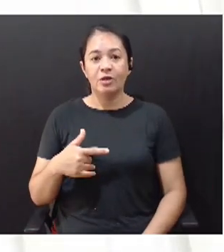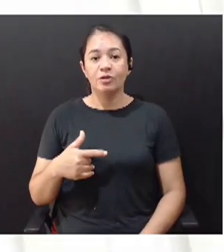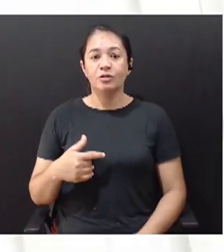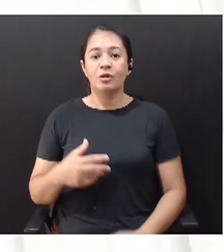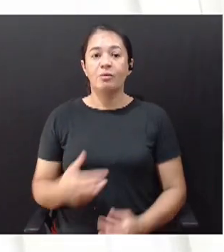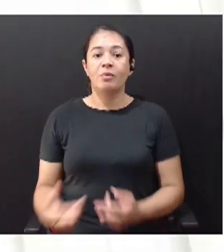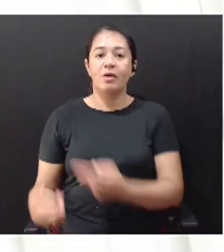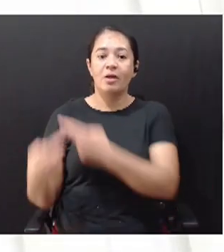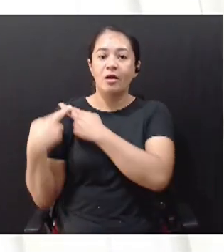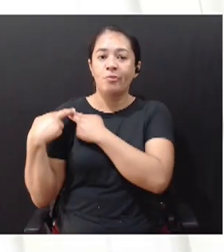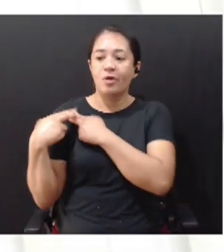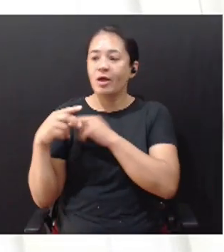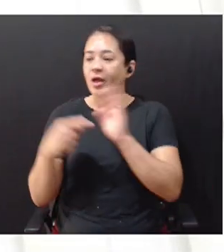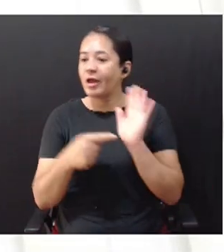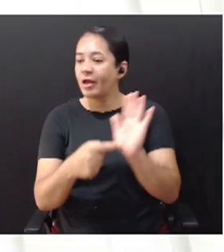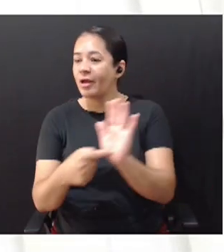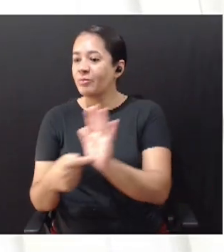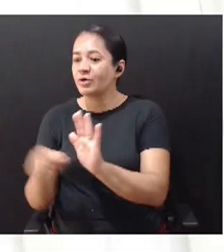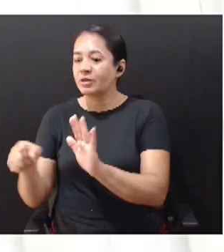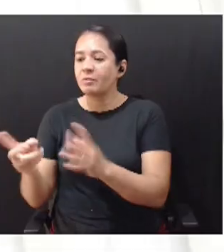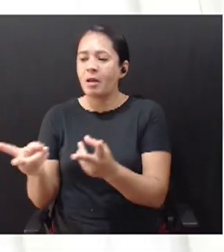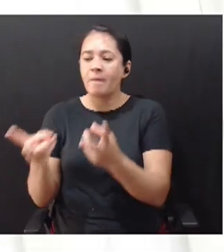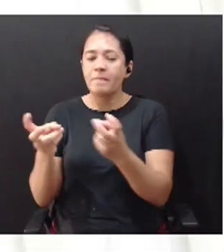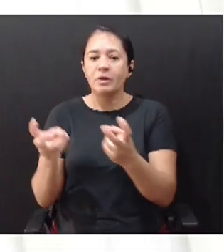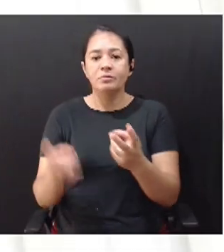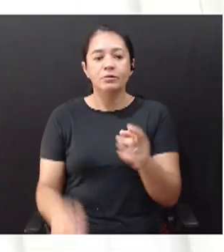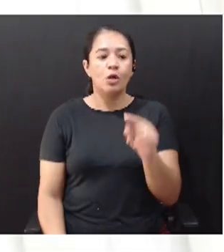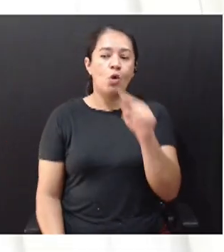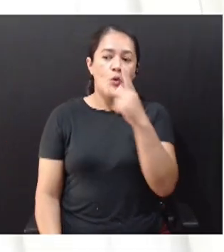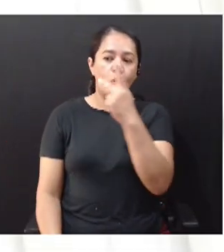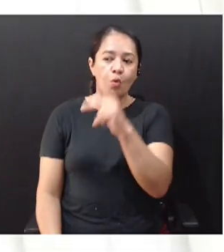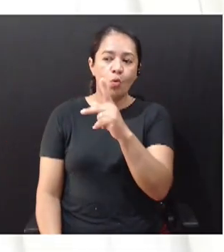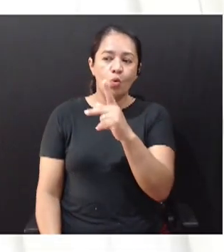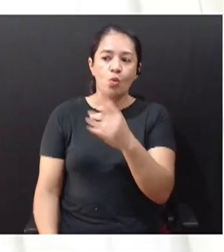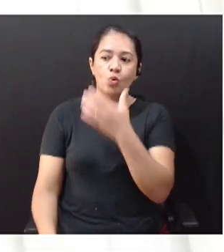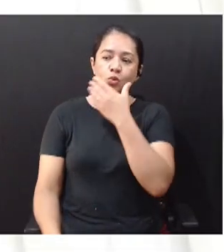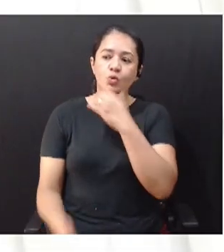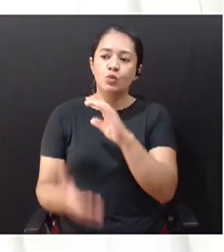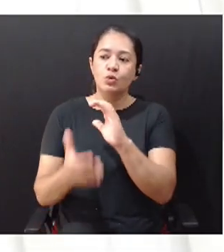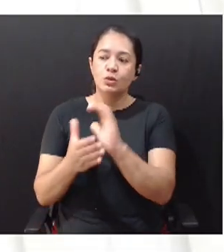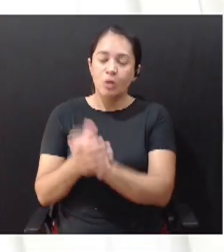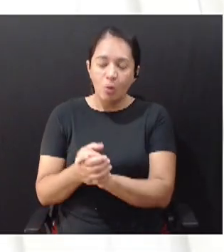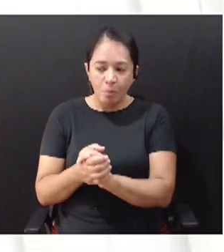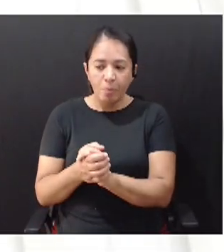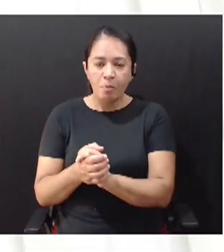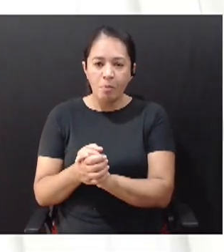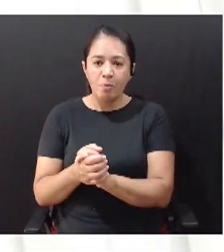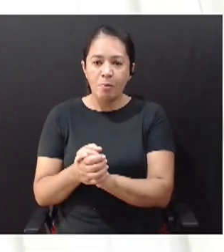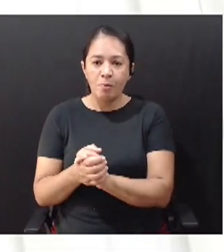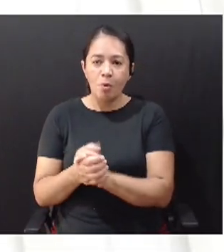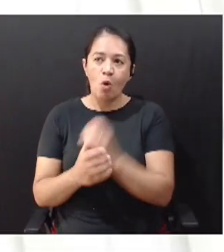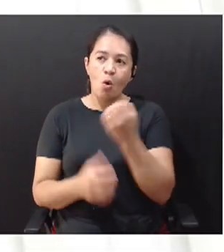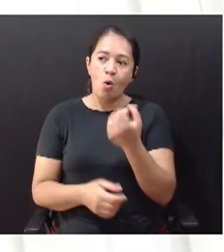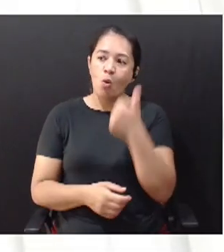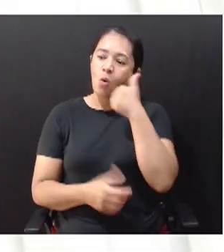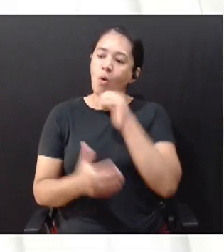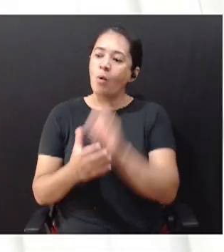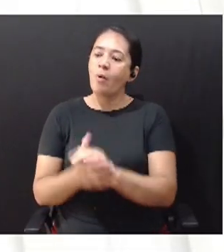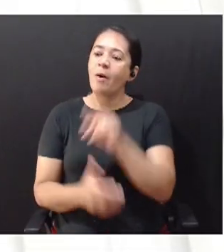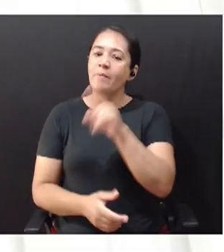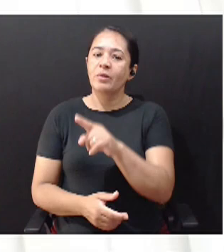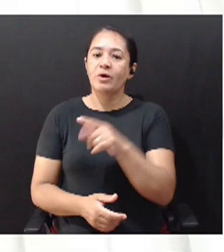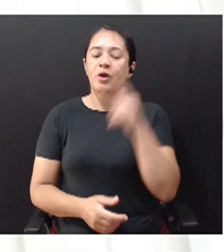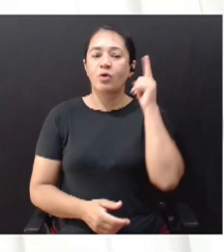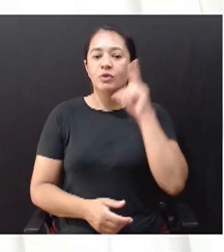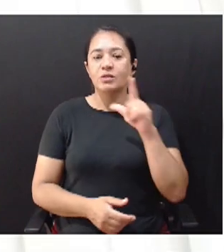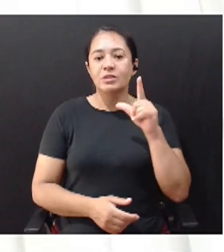a identificar, olha, o seu marido ou a sua esposa conseguem relaxar fazendo determinada